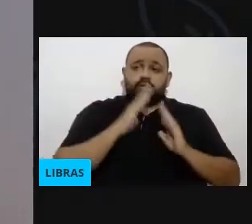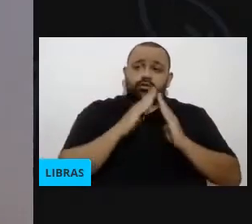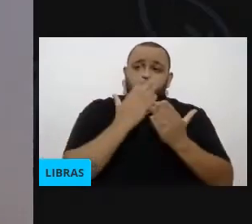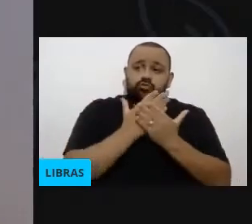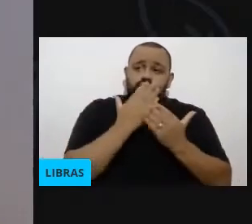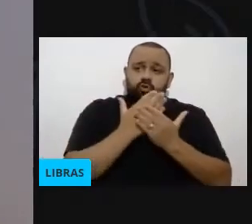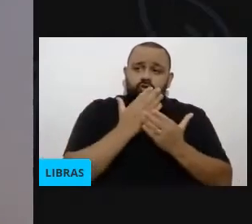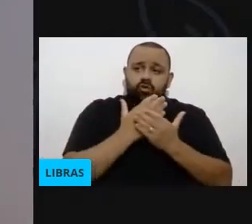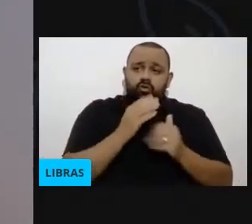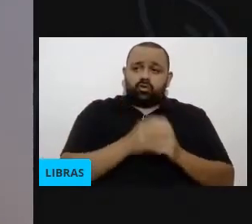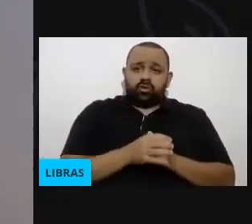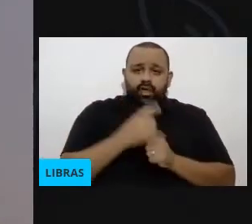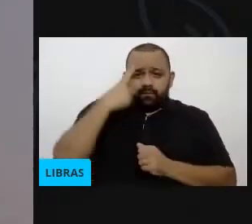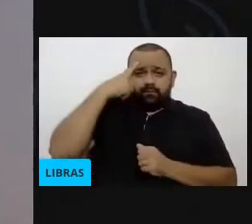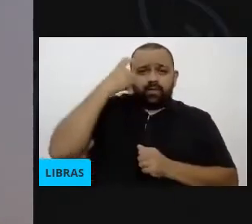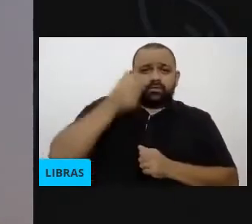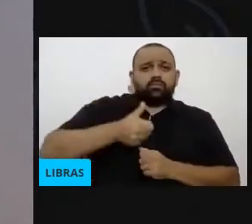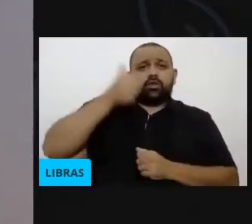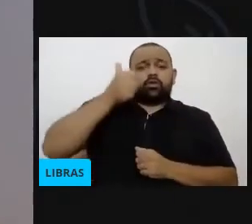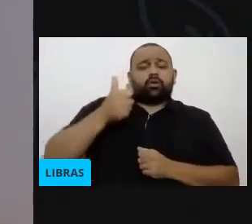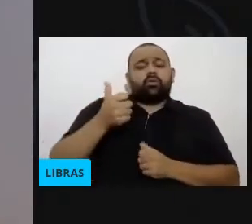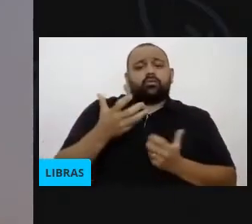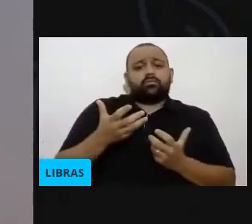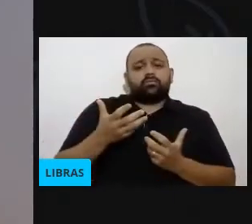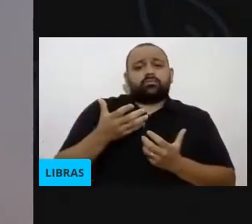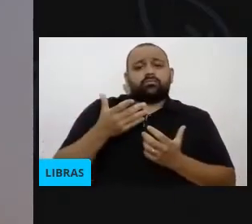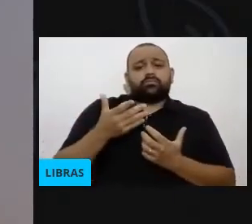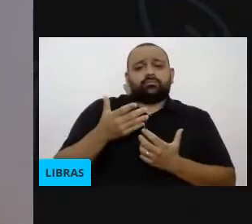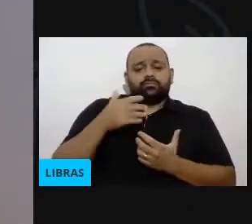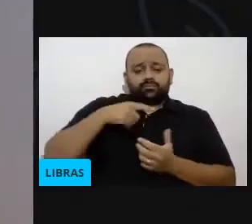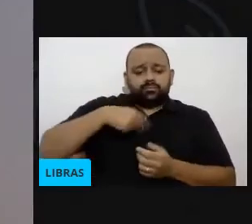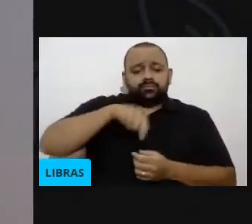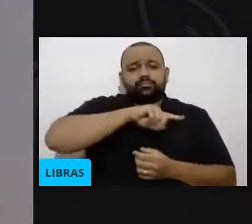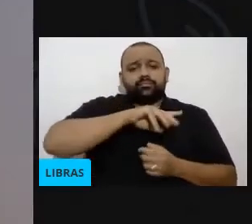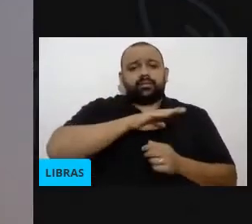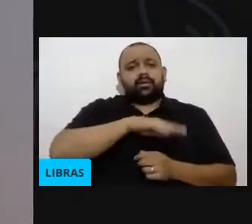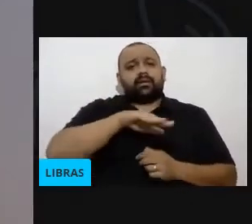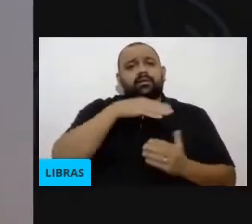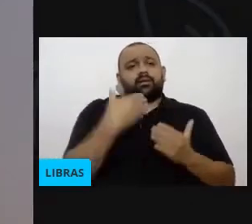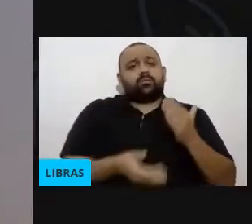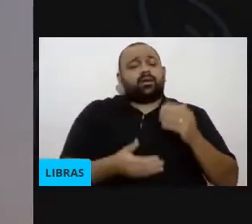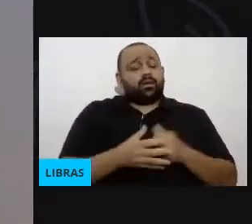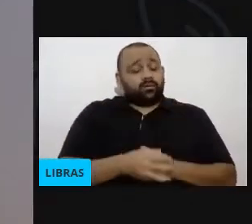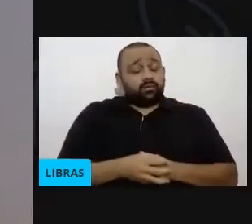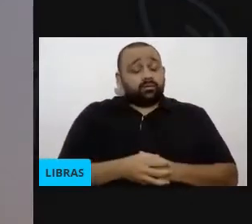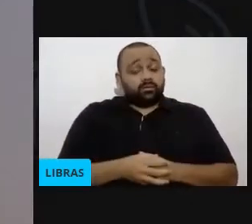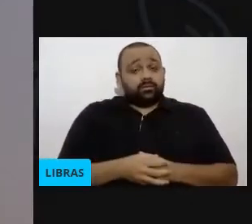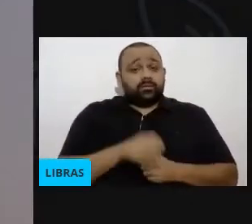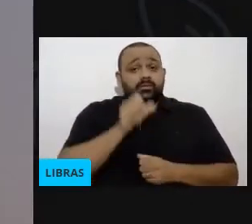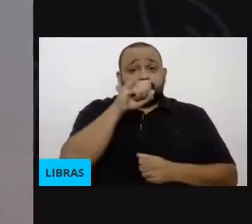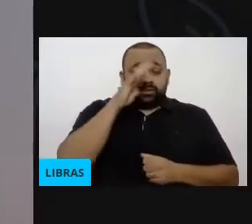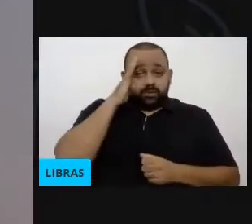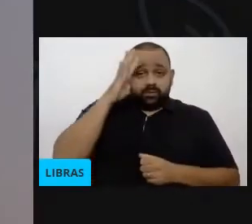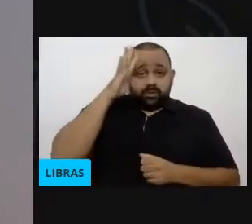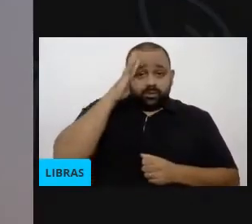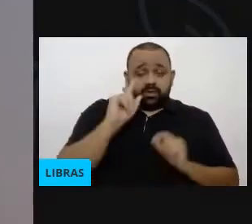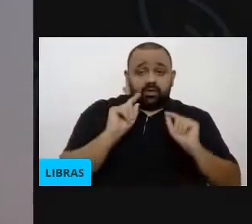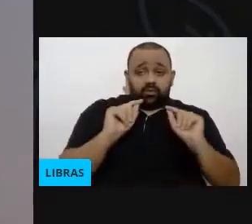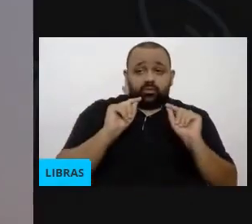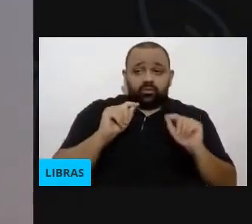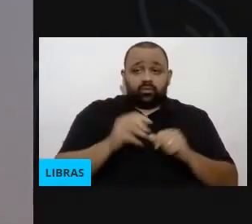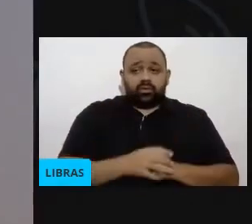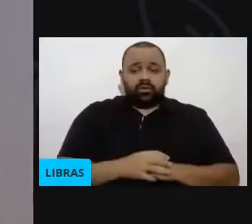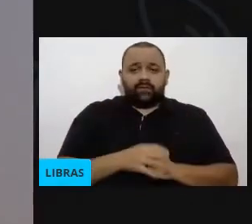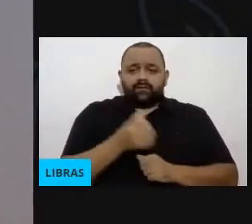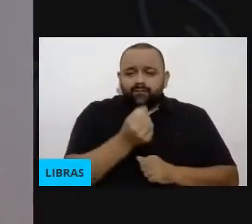que o homem já fez. Então a gente perde, a criança perde. Vocês imaginarem a quantidade